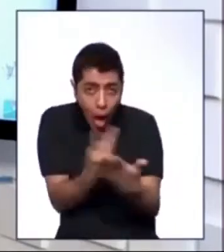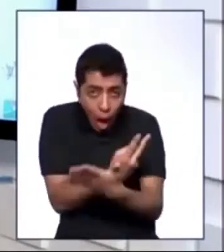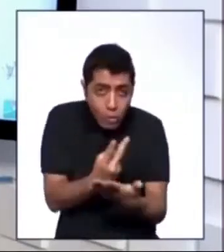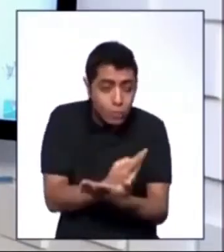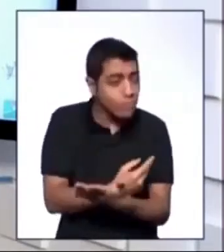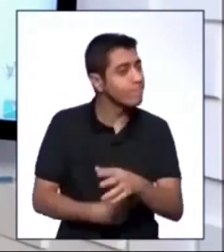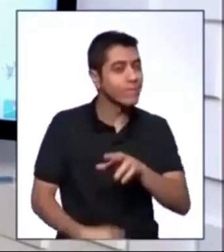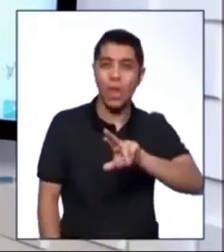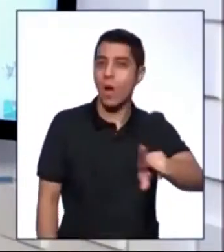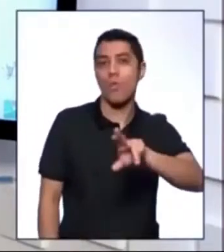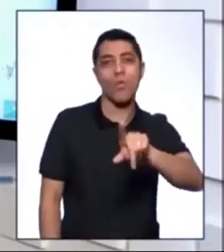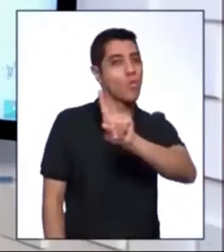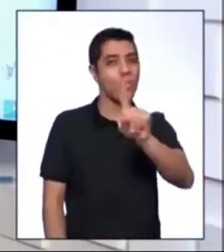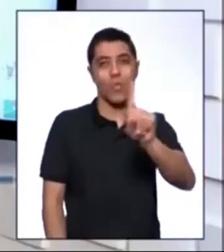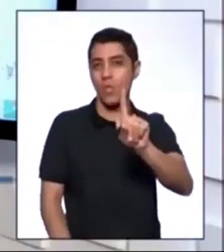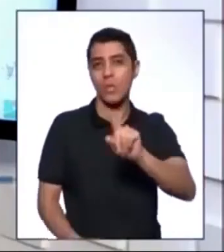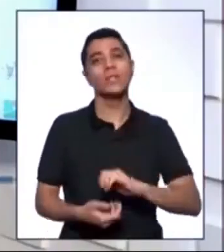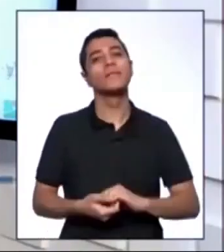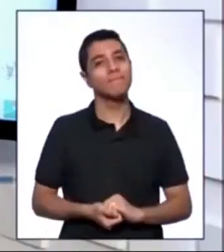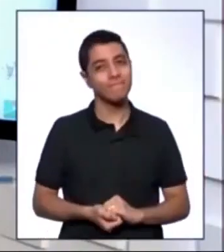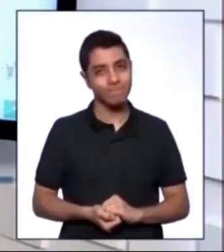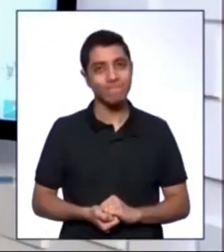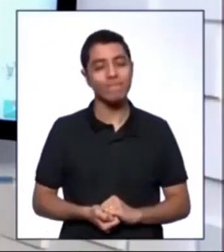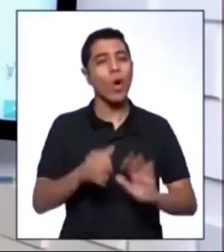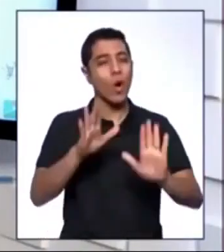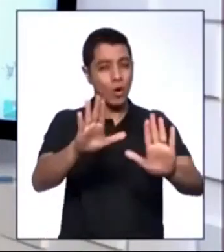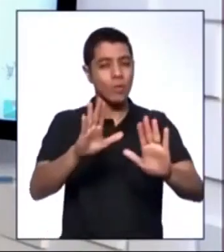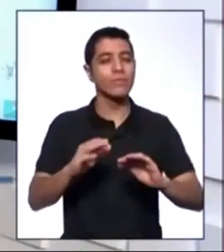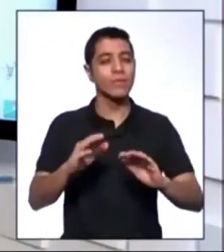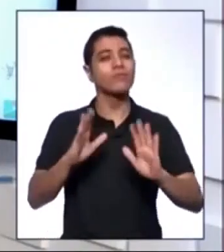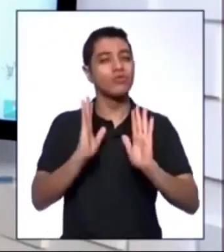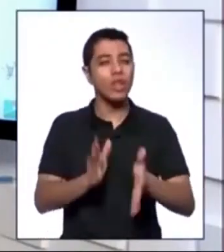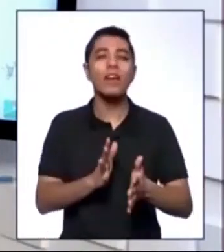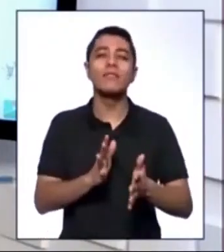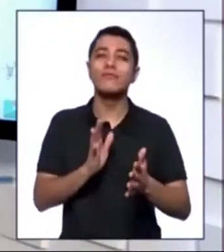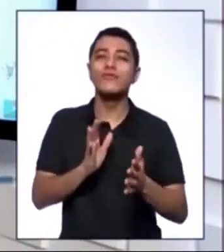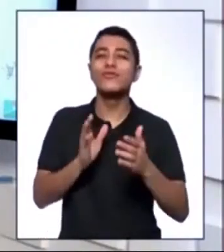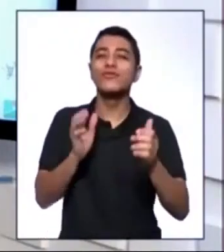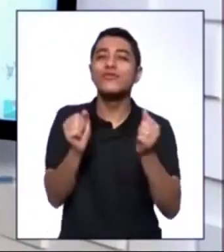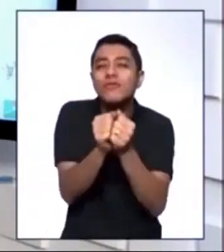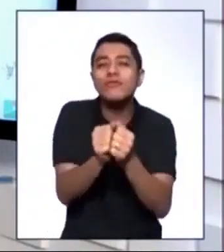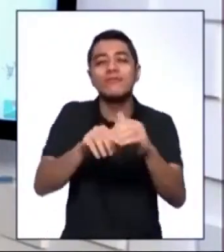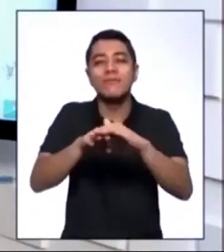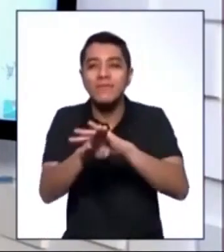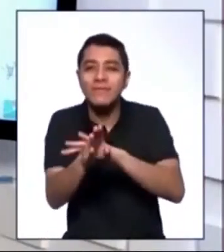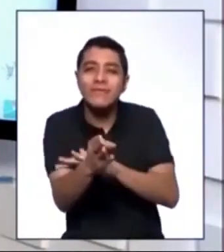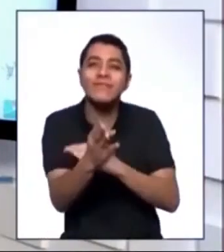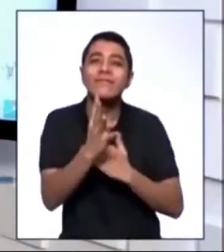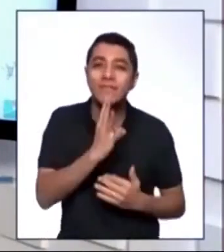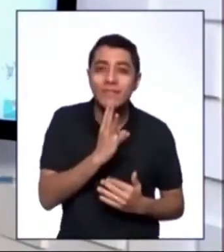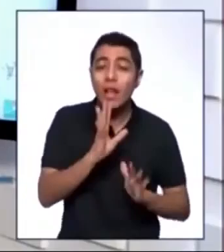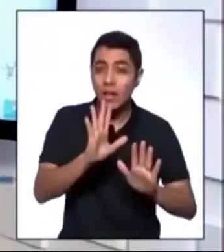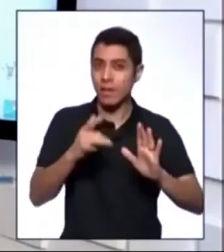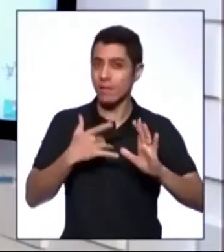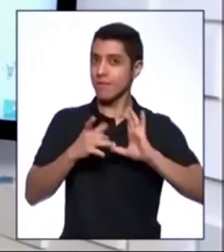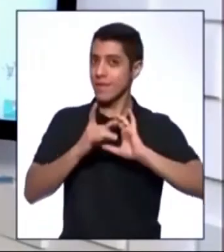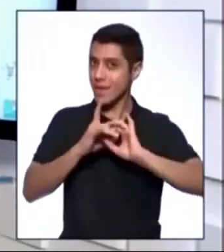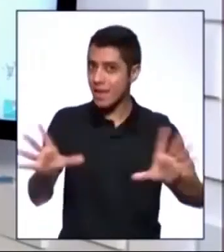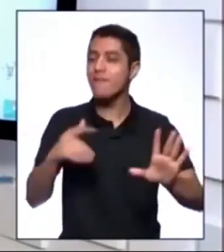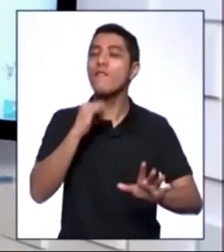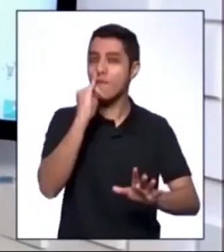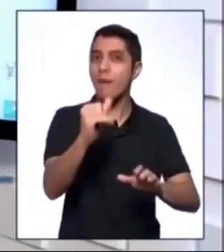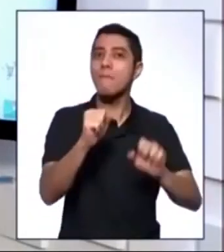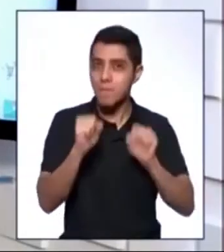Ó, agora que a gente já tem uma certa liberdade, deixa eu te dizer uma coisa, presta atenção. O que você não sabe escrever, você não